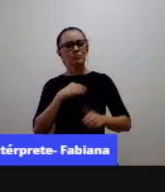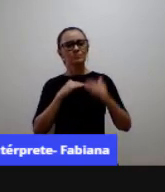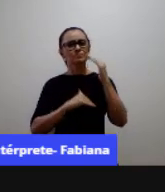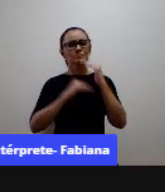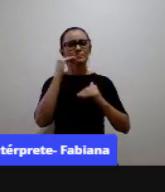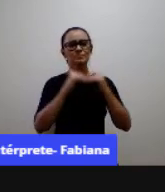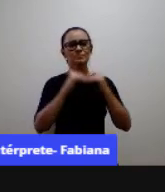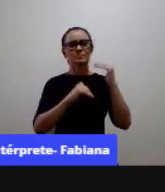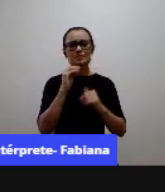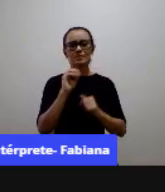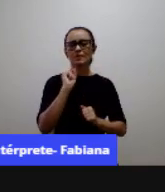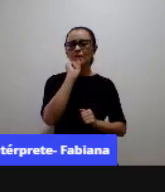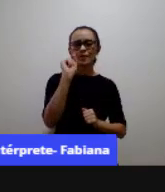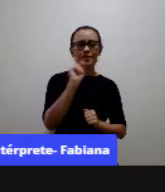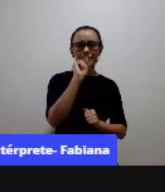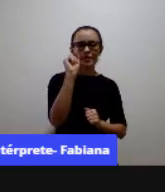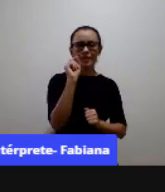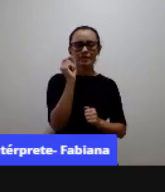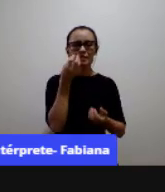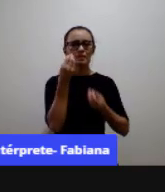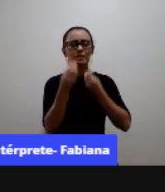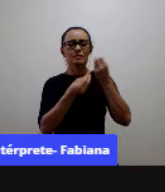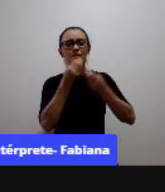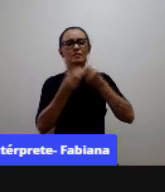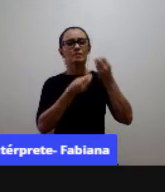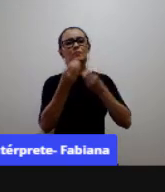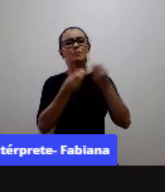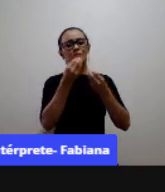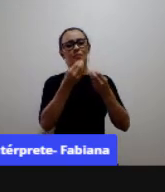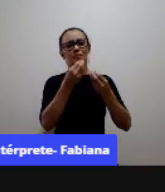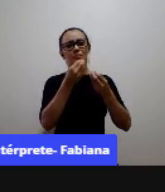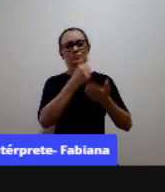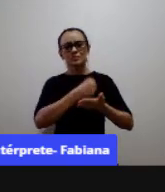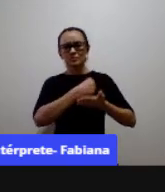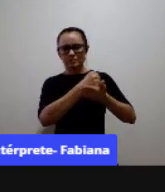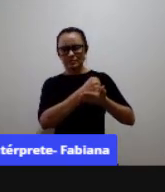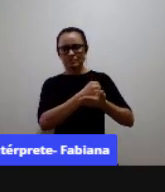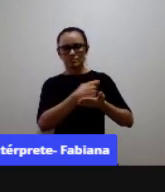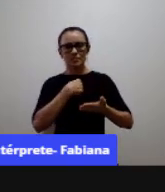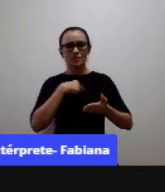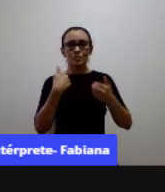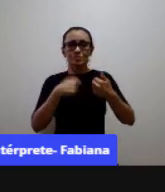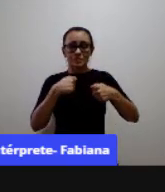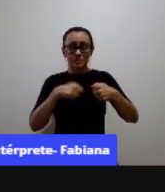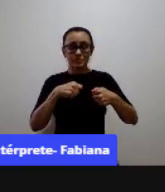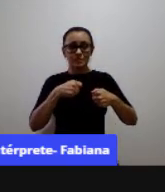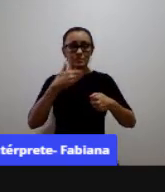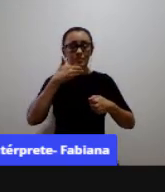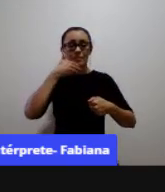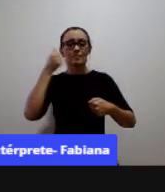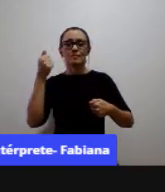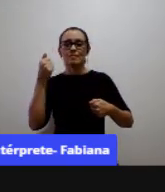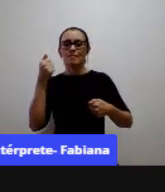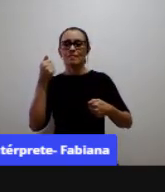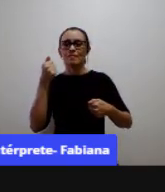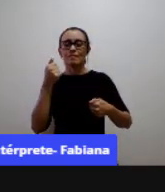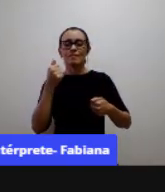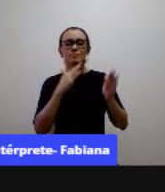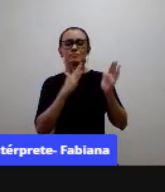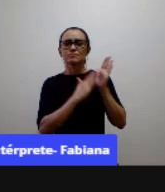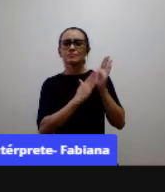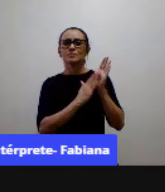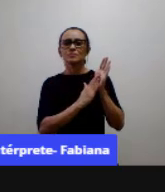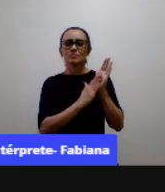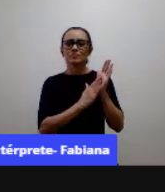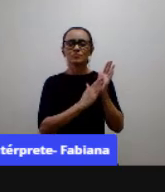que reavaliar a minha prática, a minha metodologia, eu tenho que pesquisar mais. O